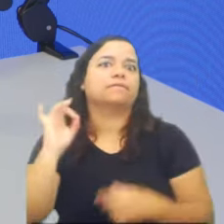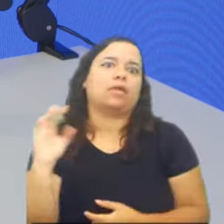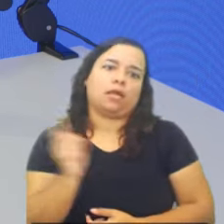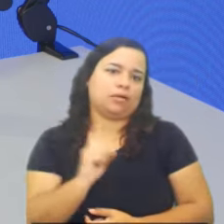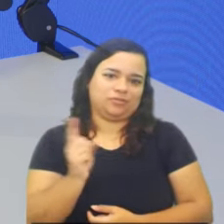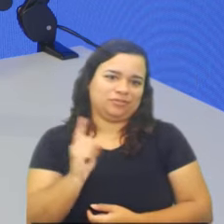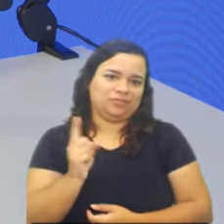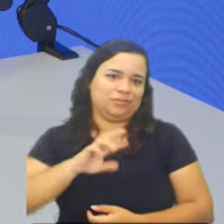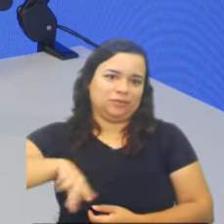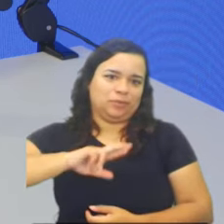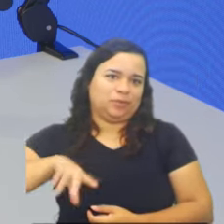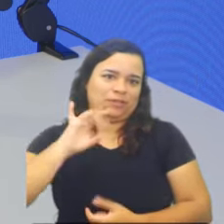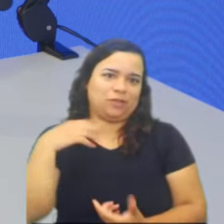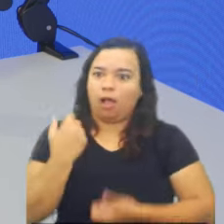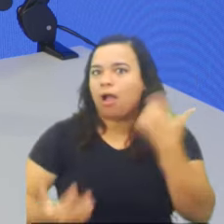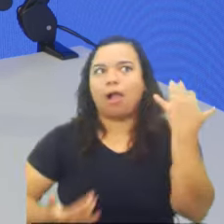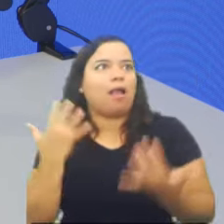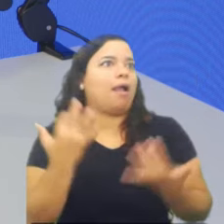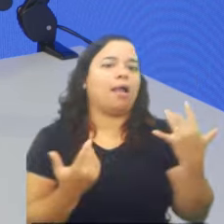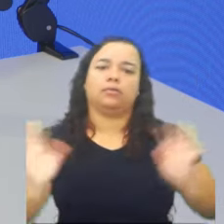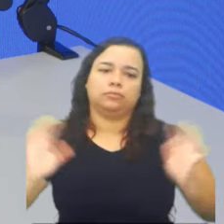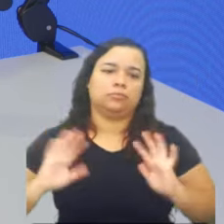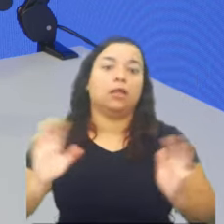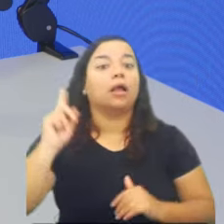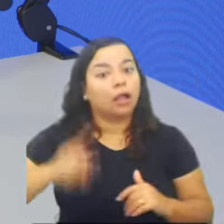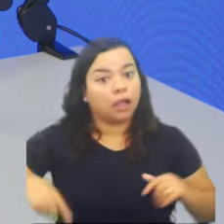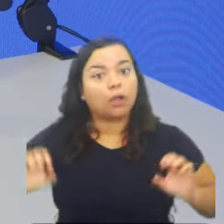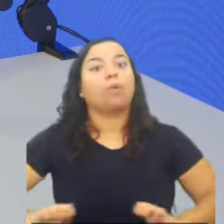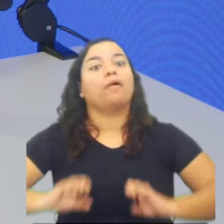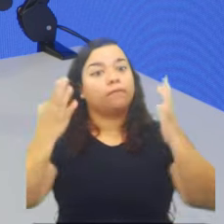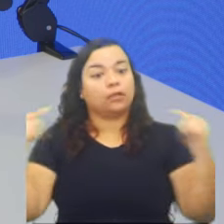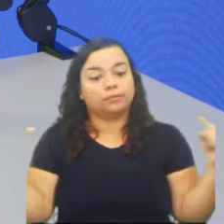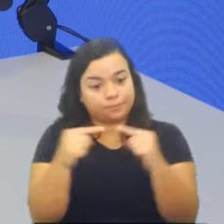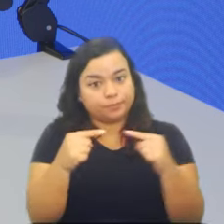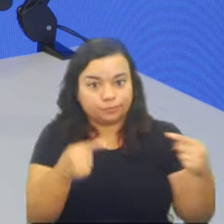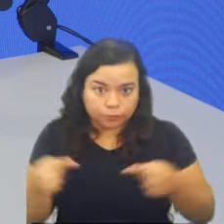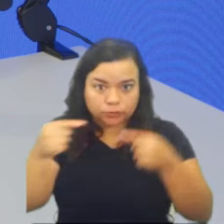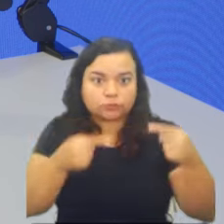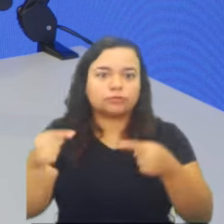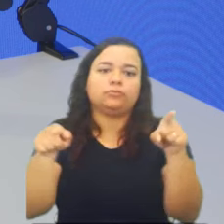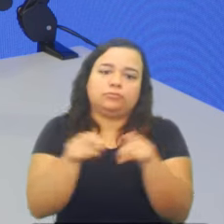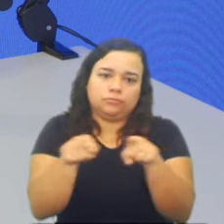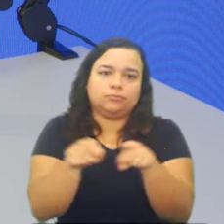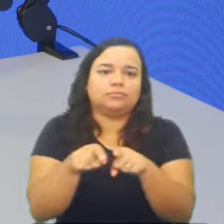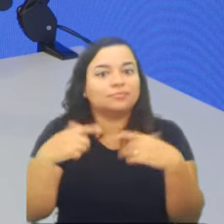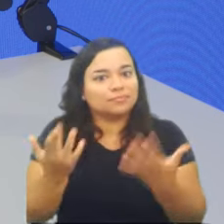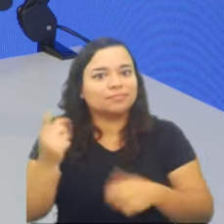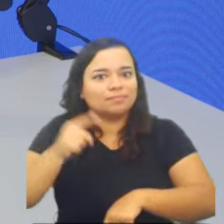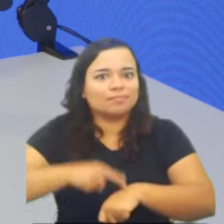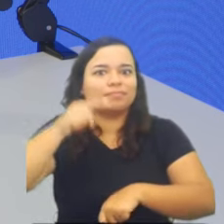né não é só ferão como como a gente fala mas é um evento eminentemente político né